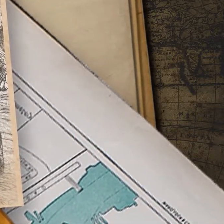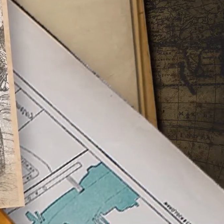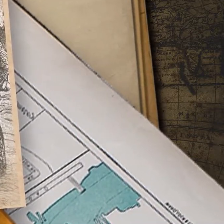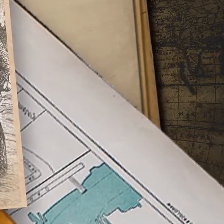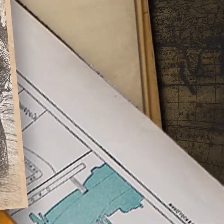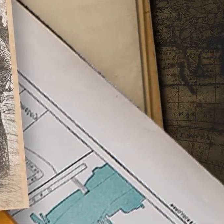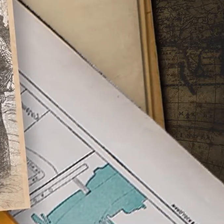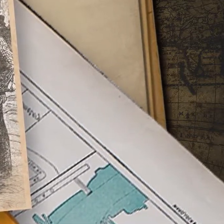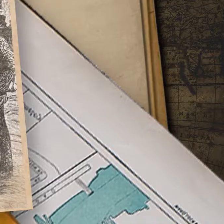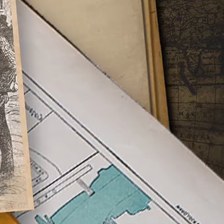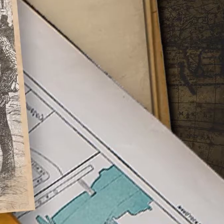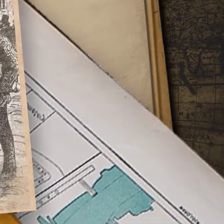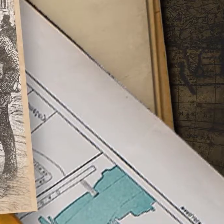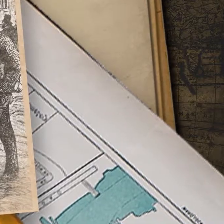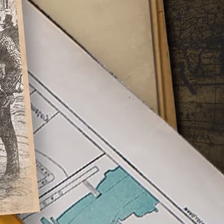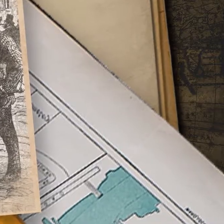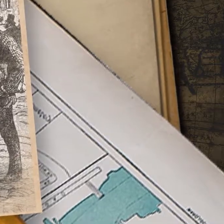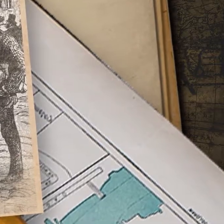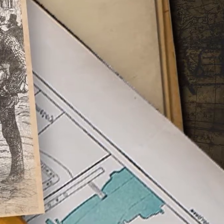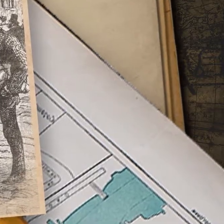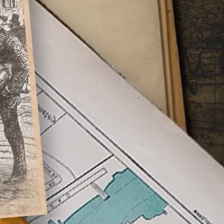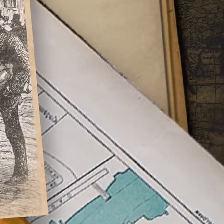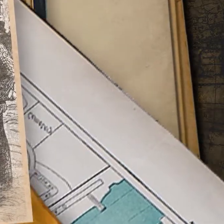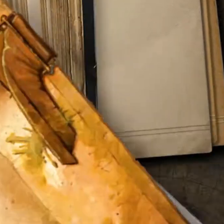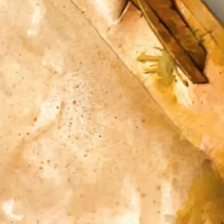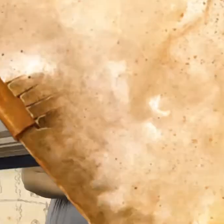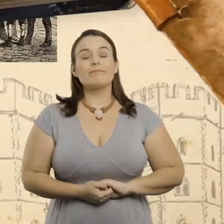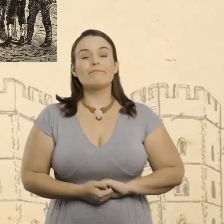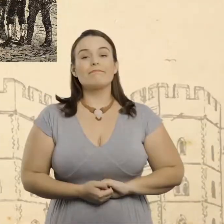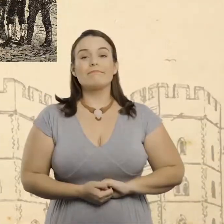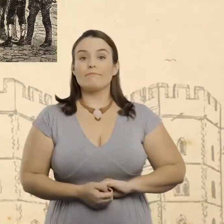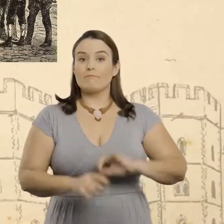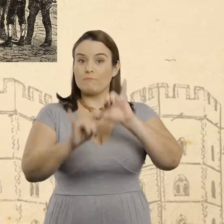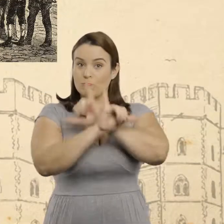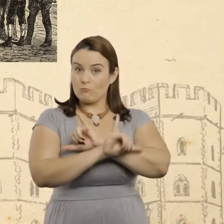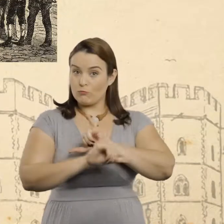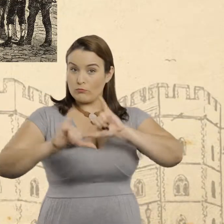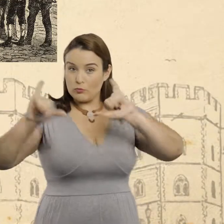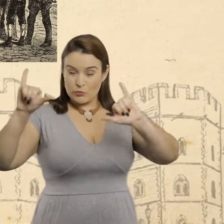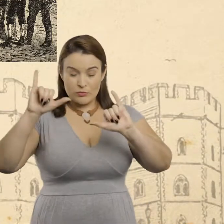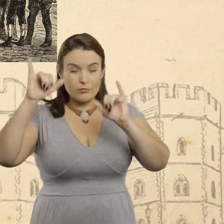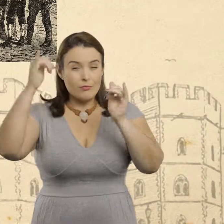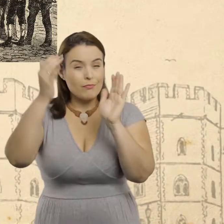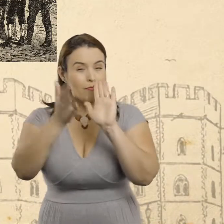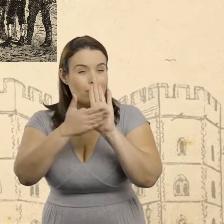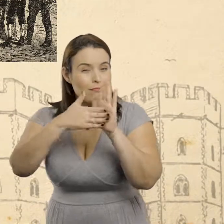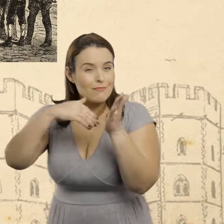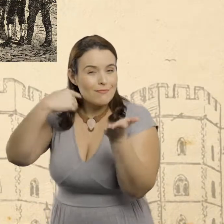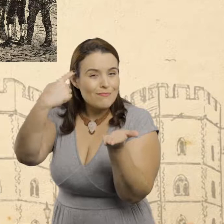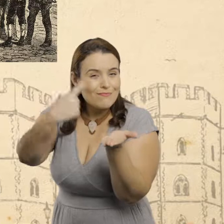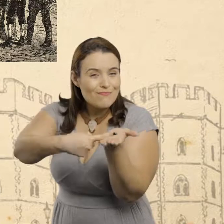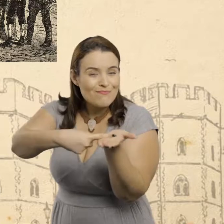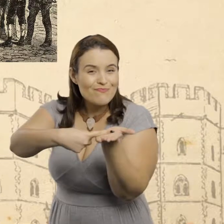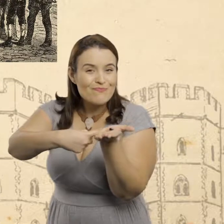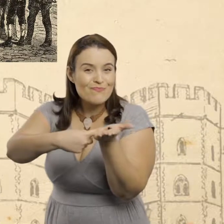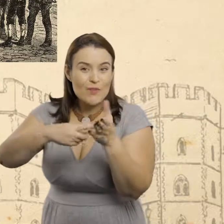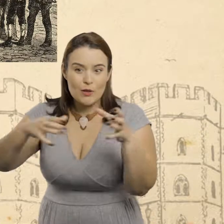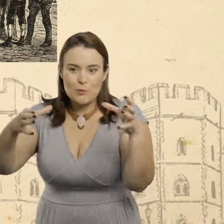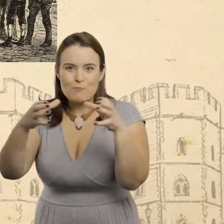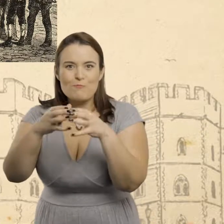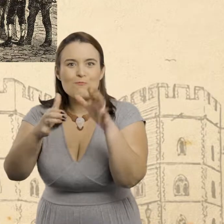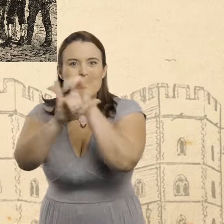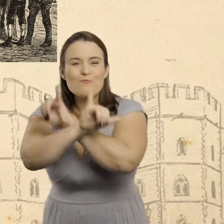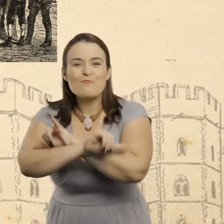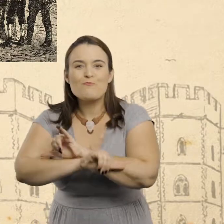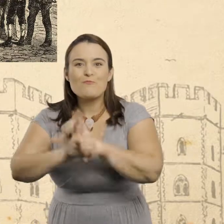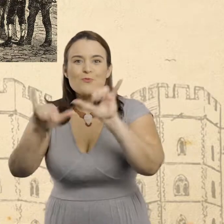senhor de cartola também lê um outro jornal. A notícia da aposta de Phileas Fogg se espalhou por